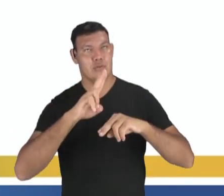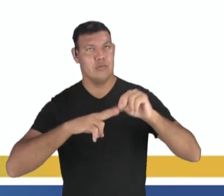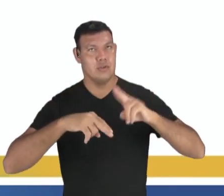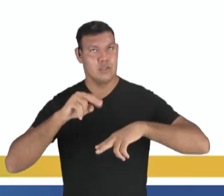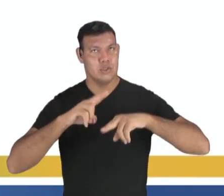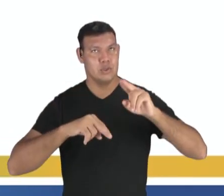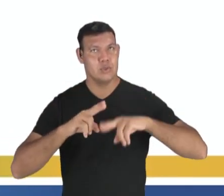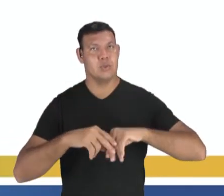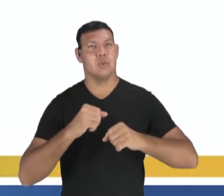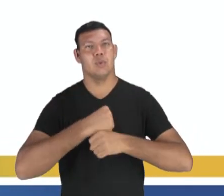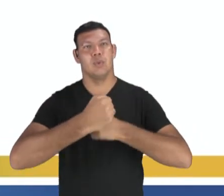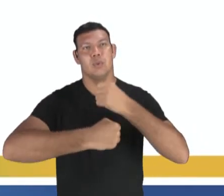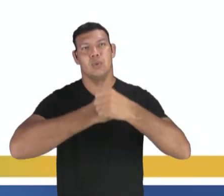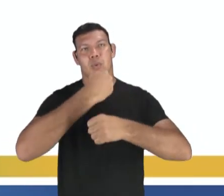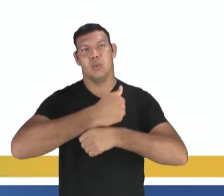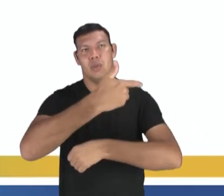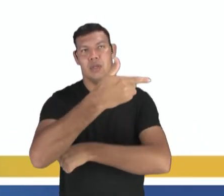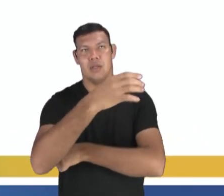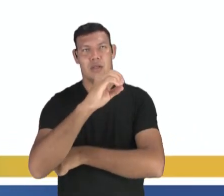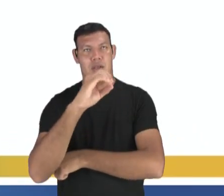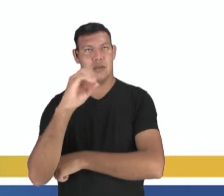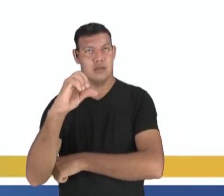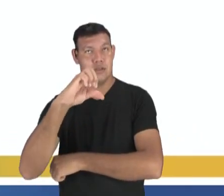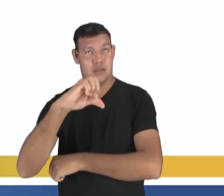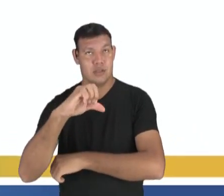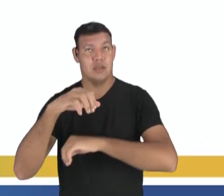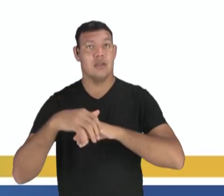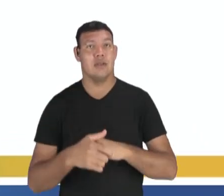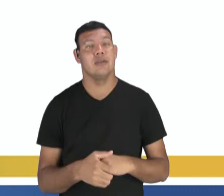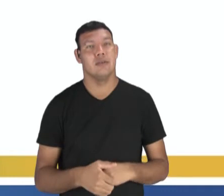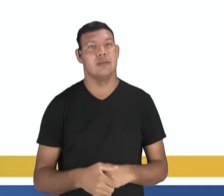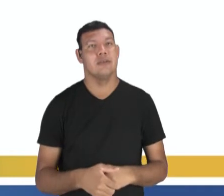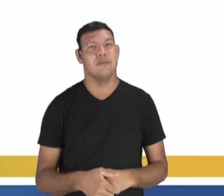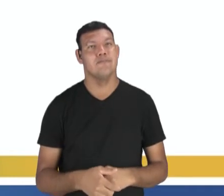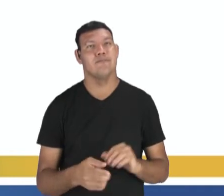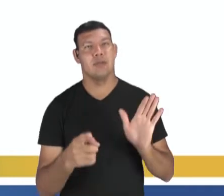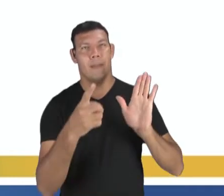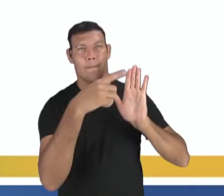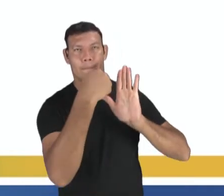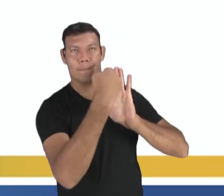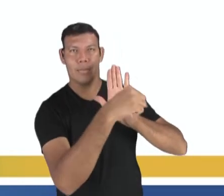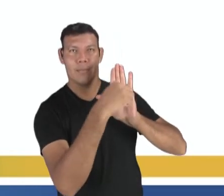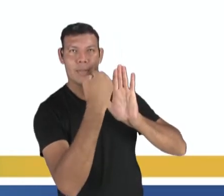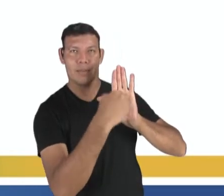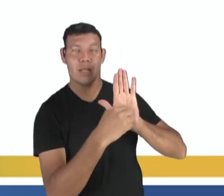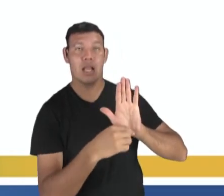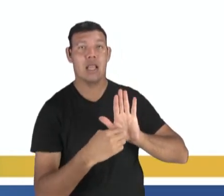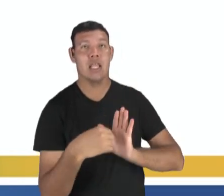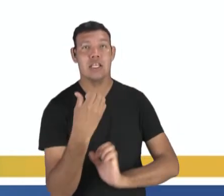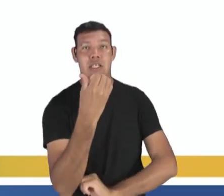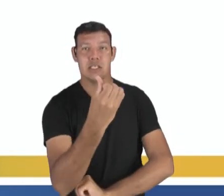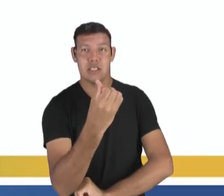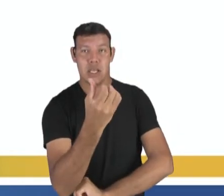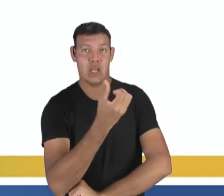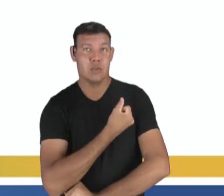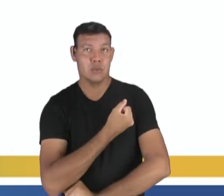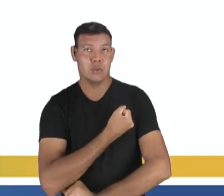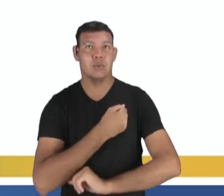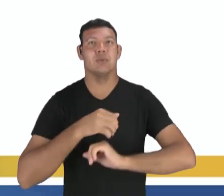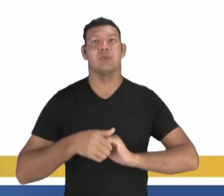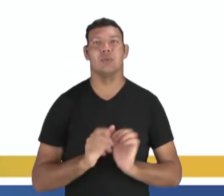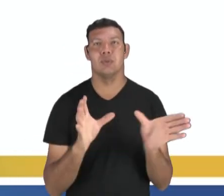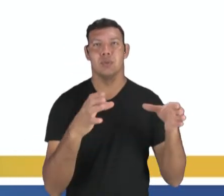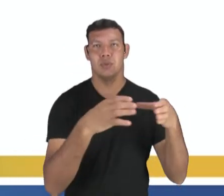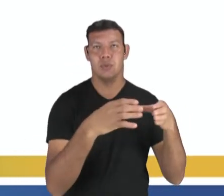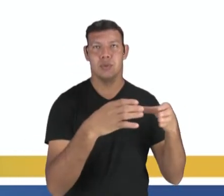cada aposta de 6 dezenas pertencente ao conjunto dos um conjunto